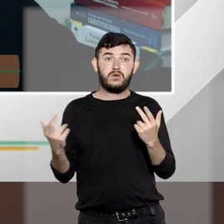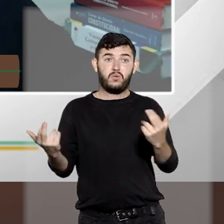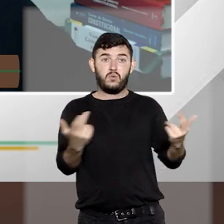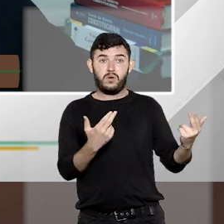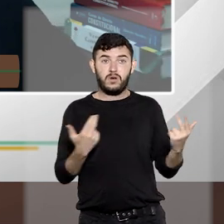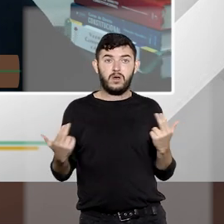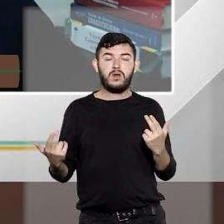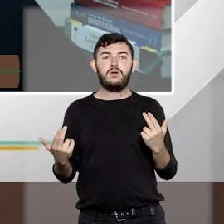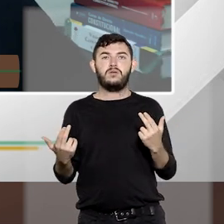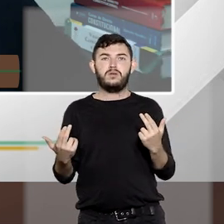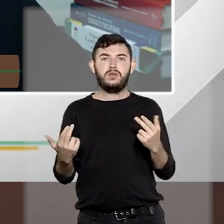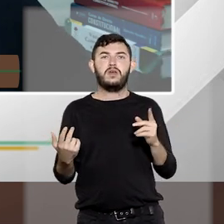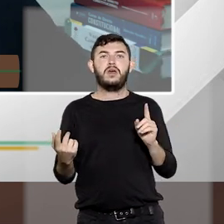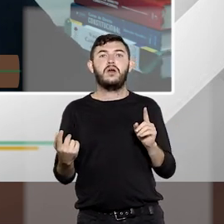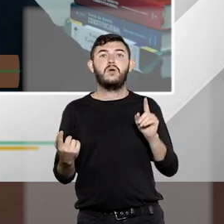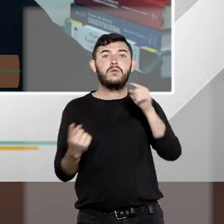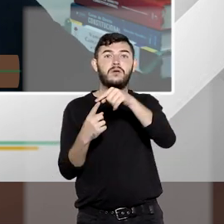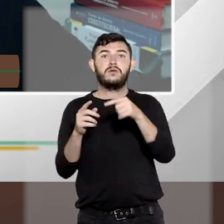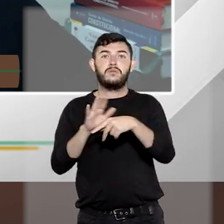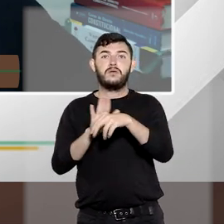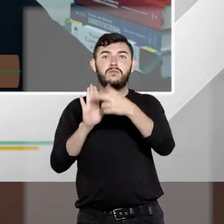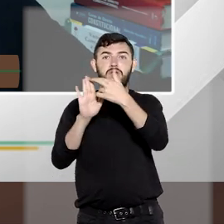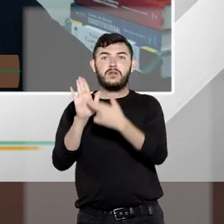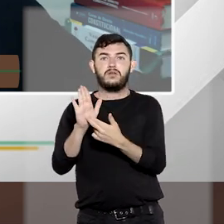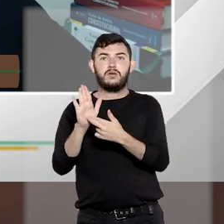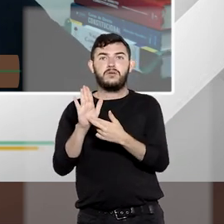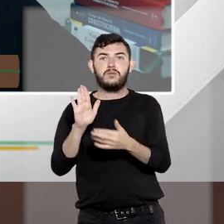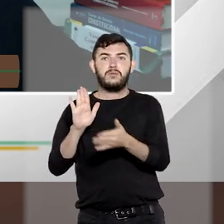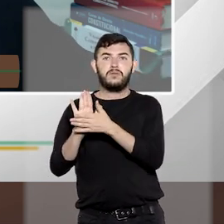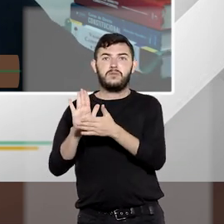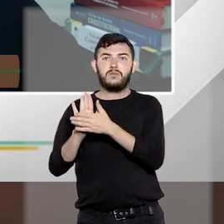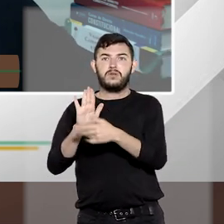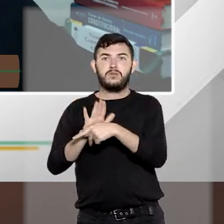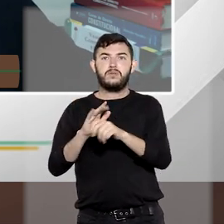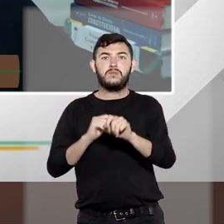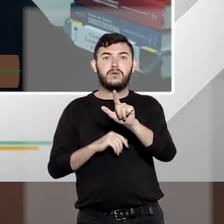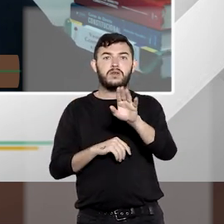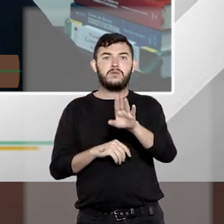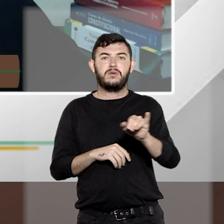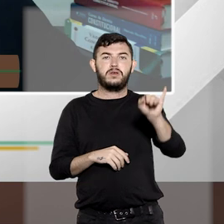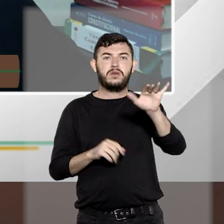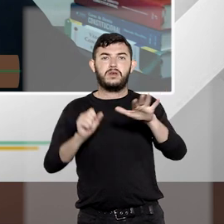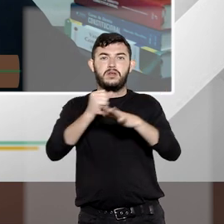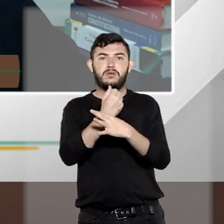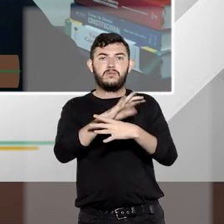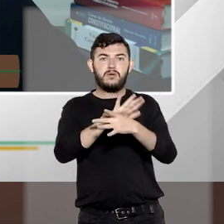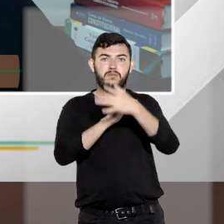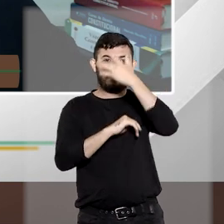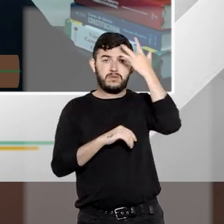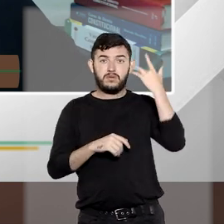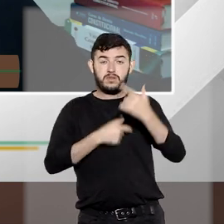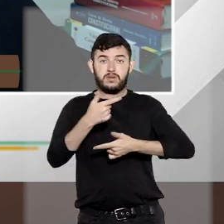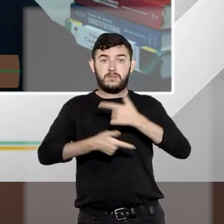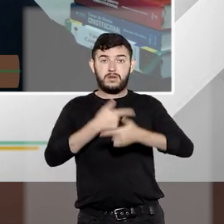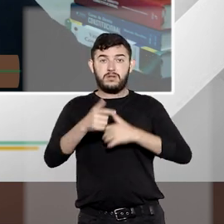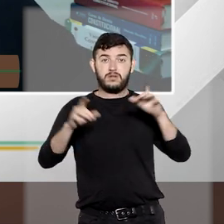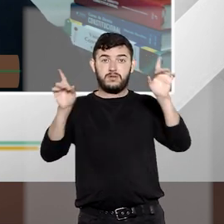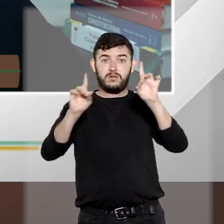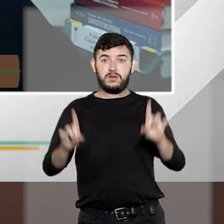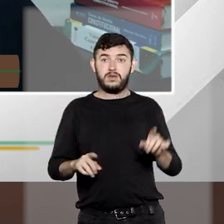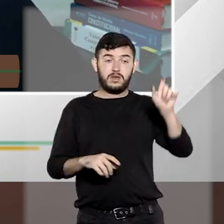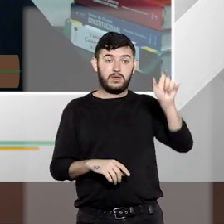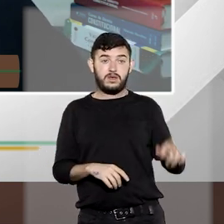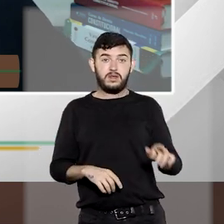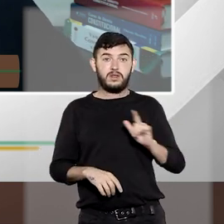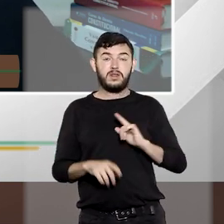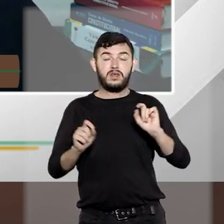grande ideal por trás da norma posta ali na LBI, no sentido de garantir ao trabalhador com deficiência que ele tenha nada mais, nada menos do que